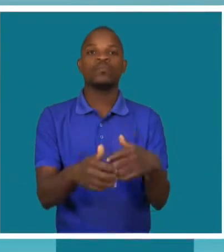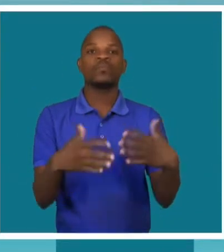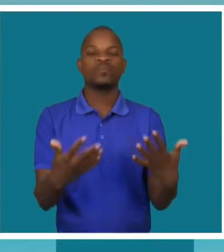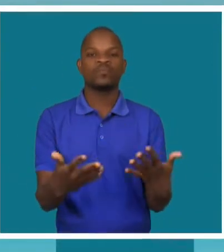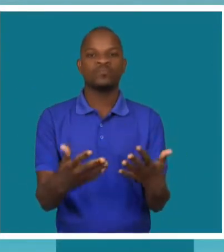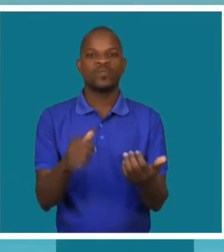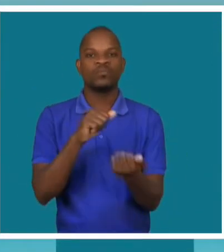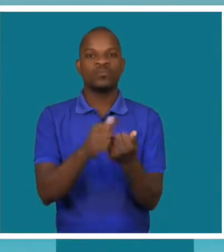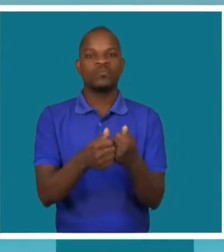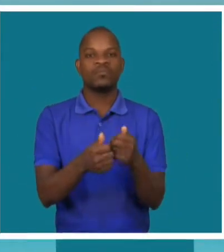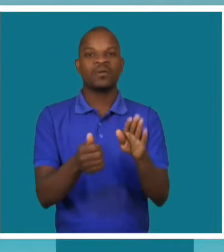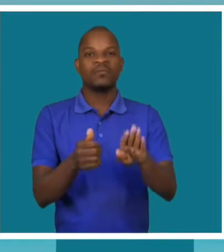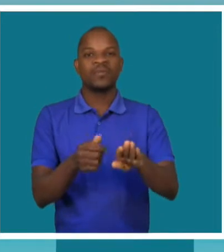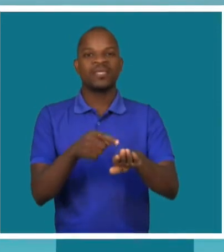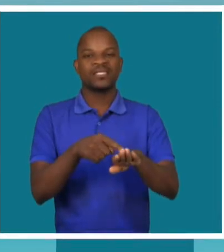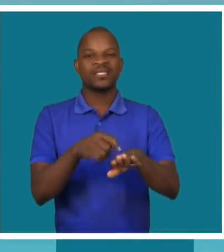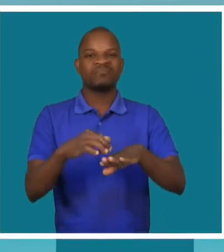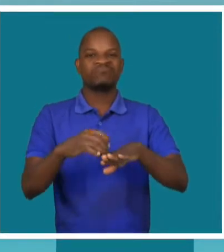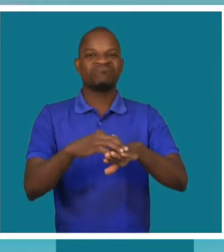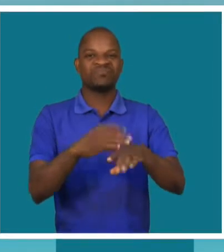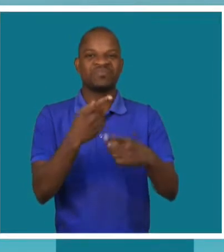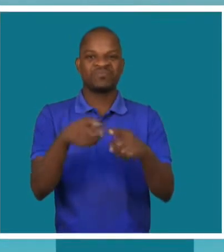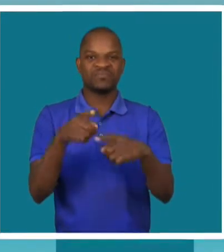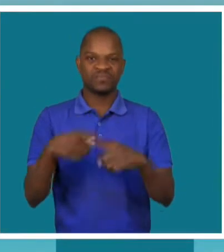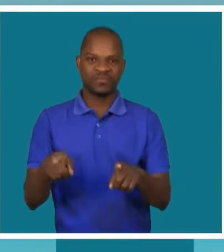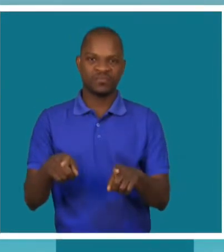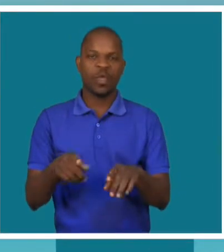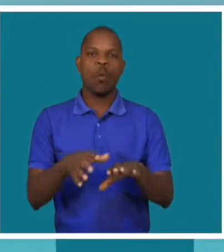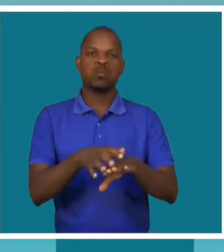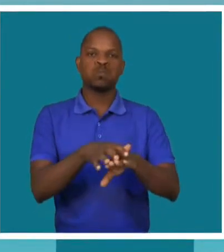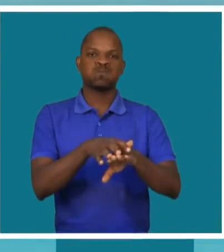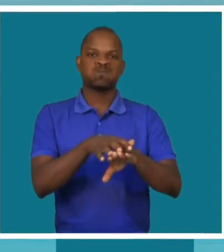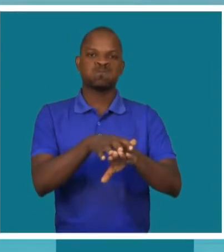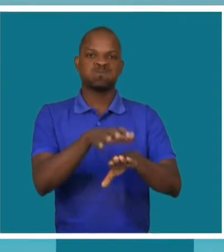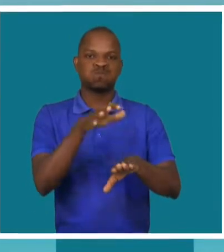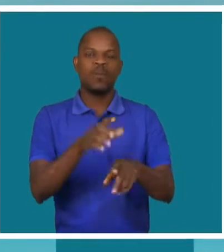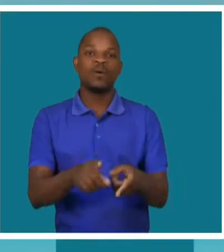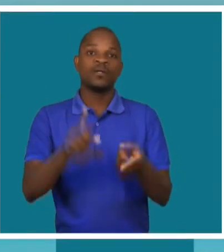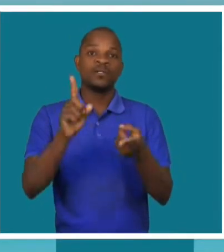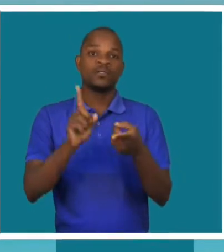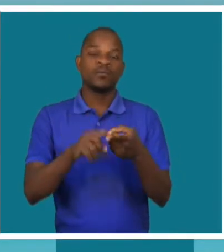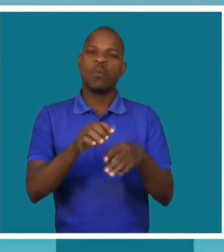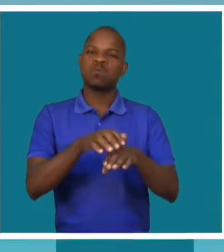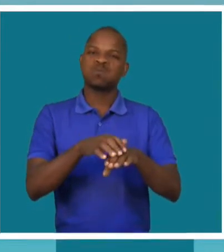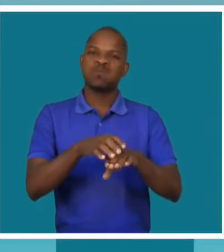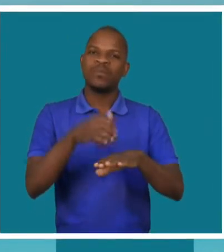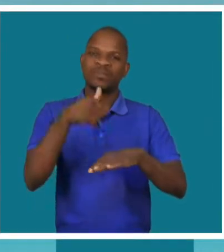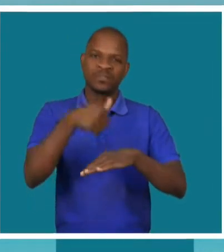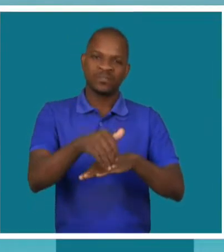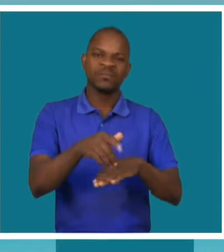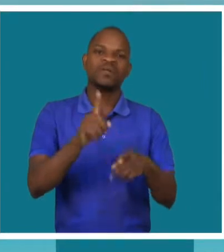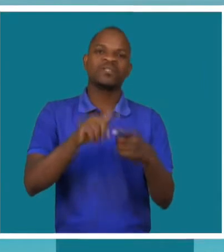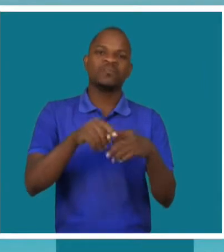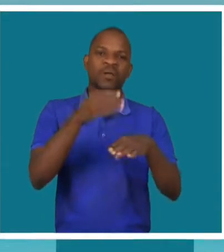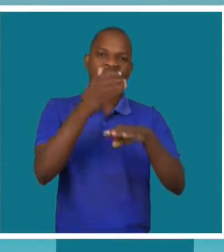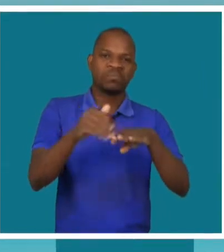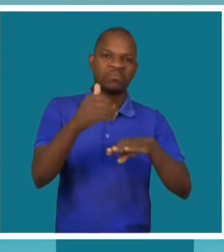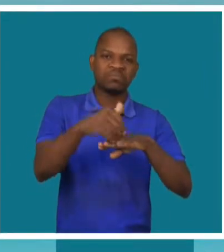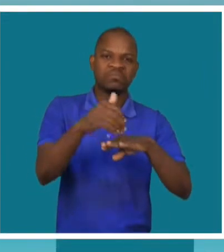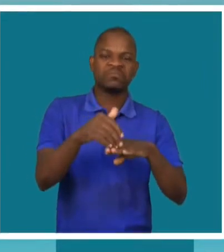infeções Sempre estava a inflamar, se mesmo a inflamar, mas saí